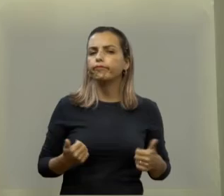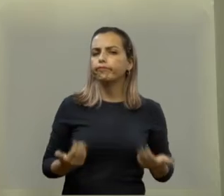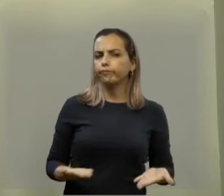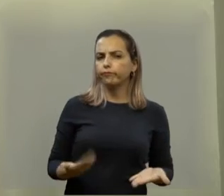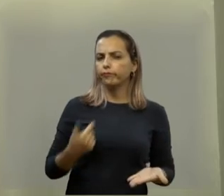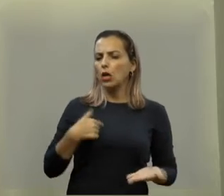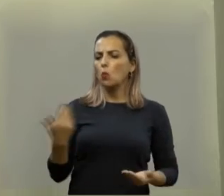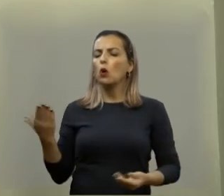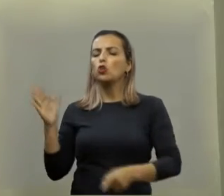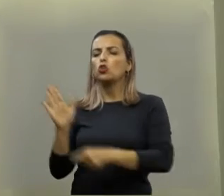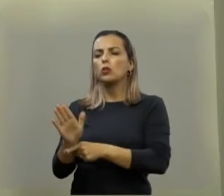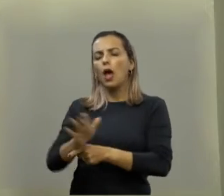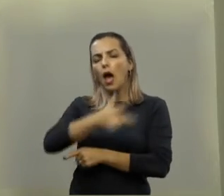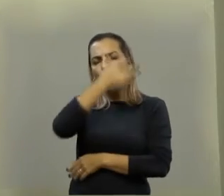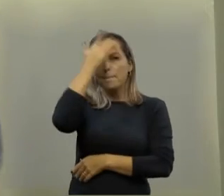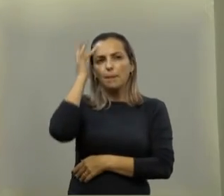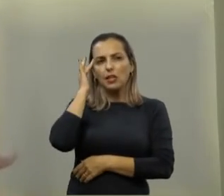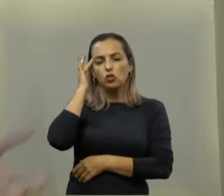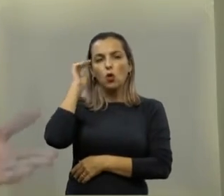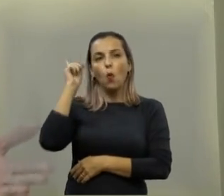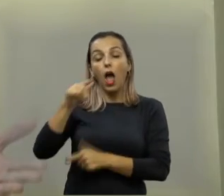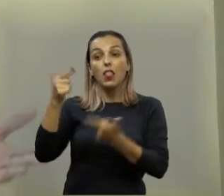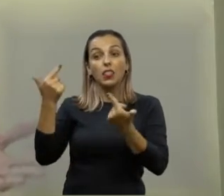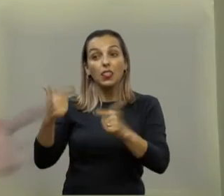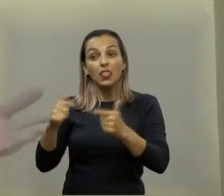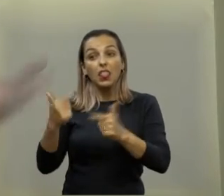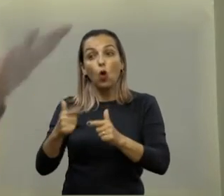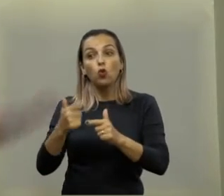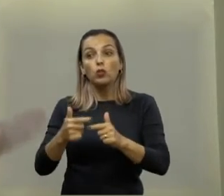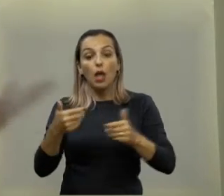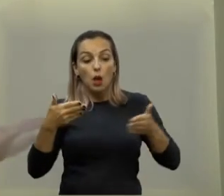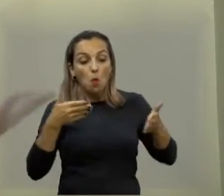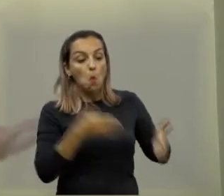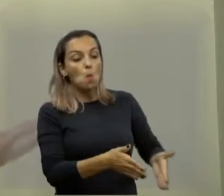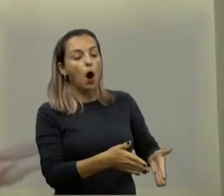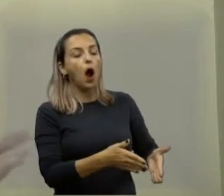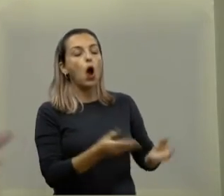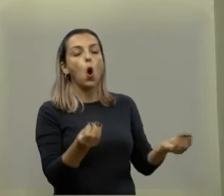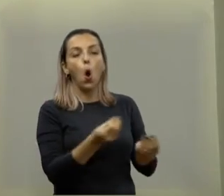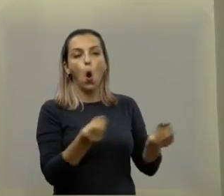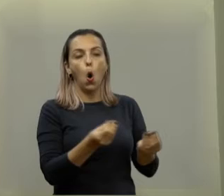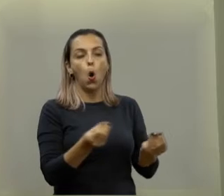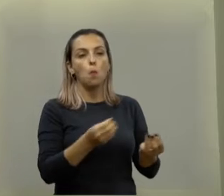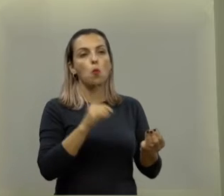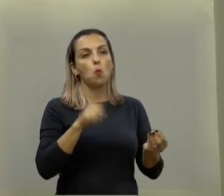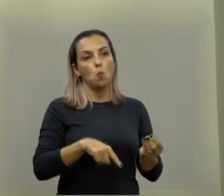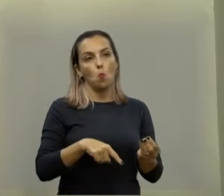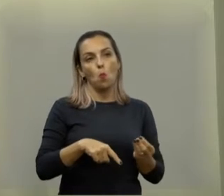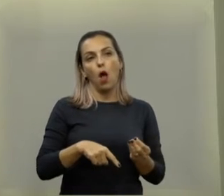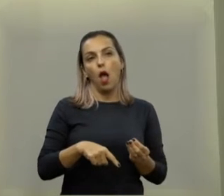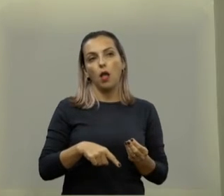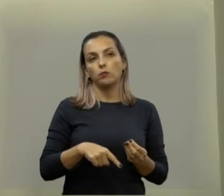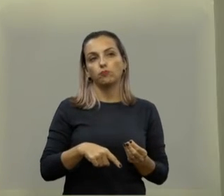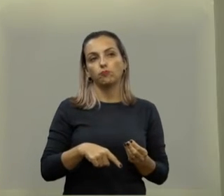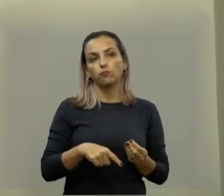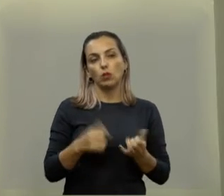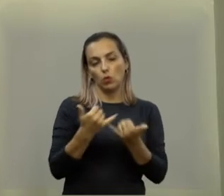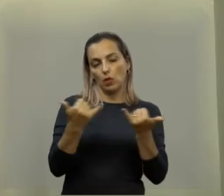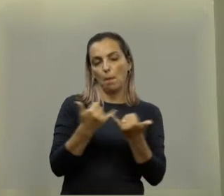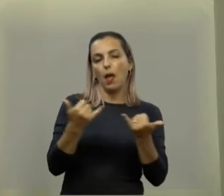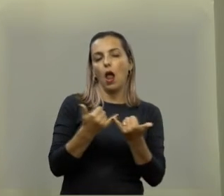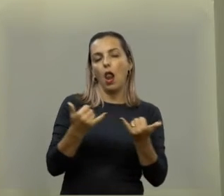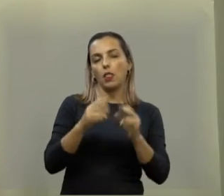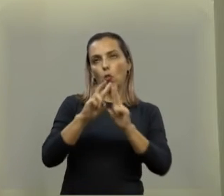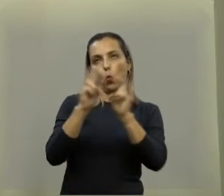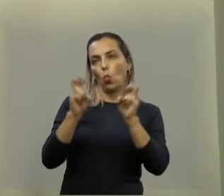ajudar uma pessoa que literalmente não tem onde cair morta para parafraseando o tema deste projeto